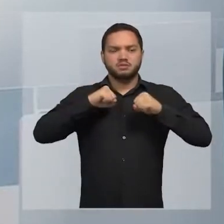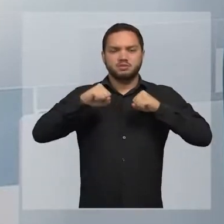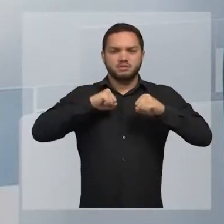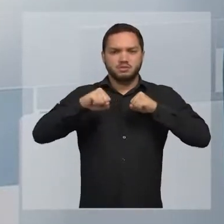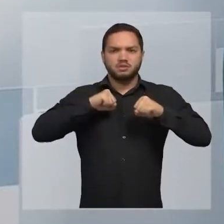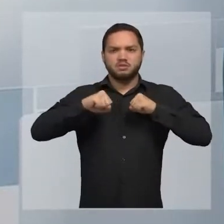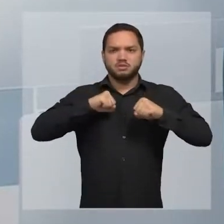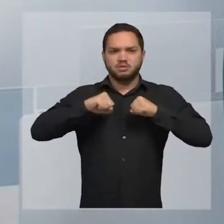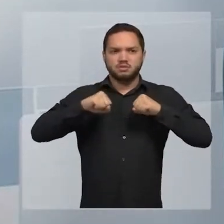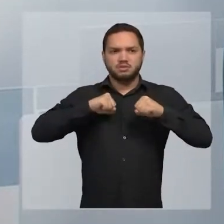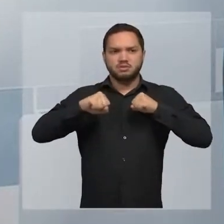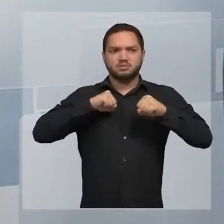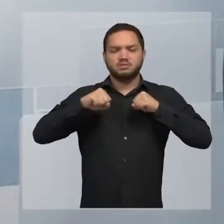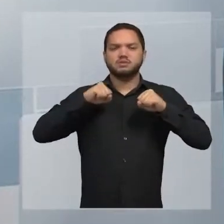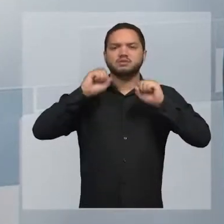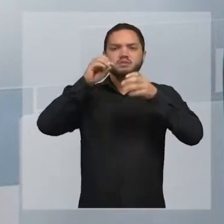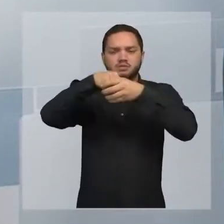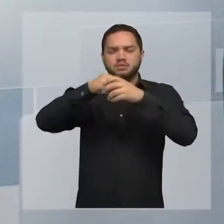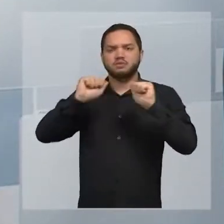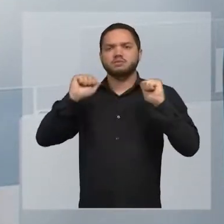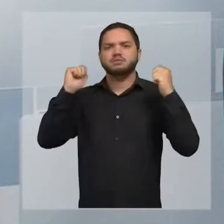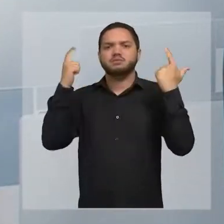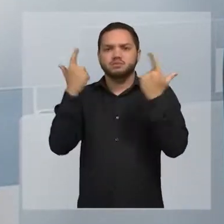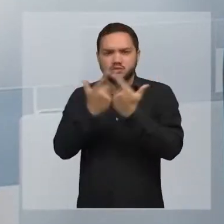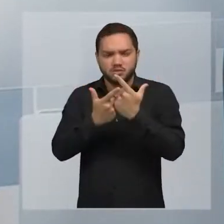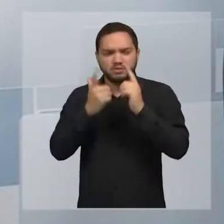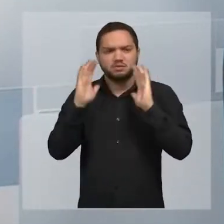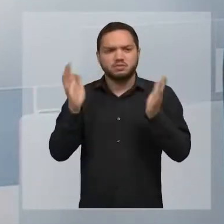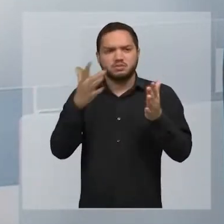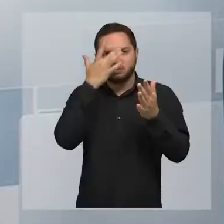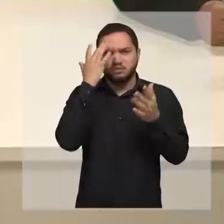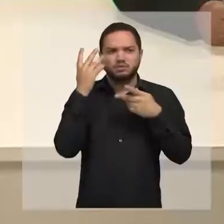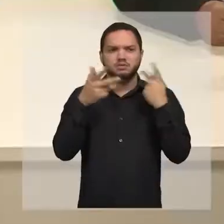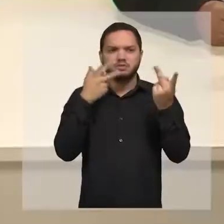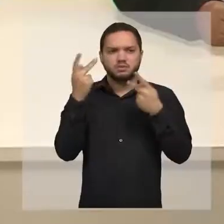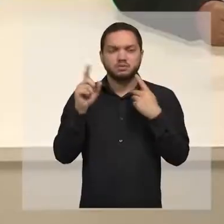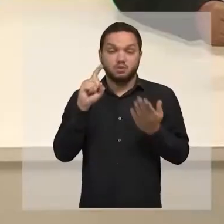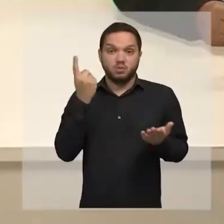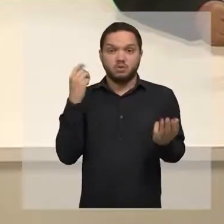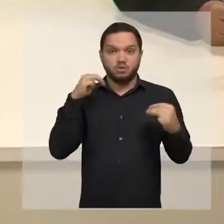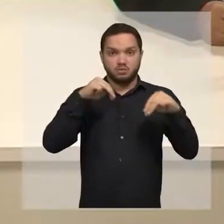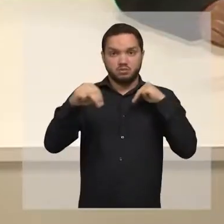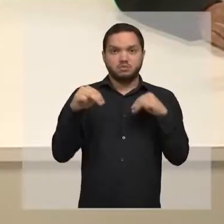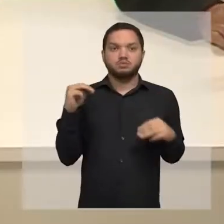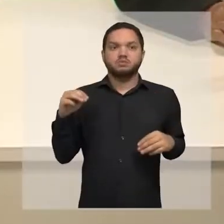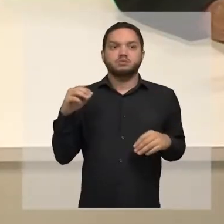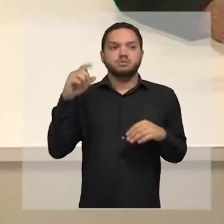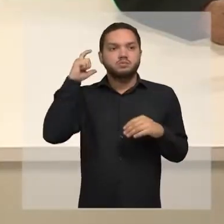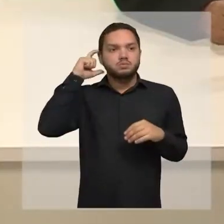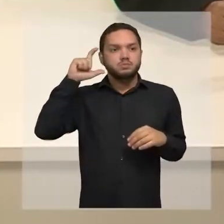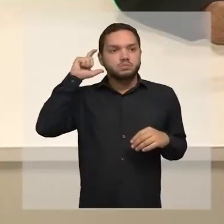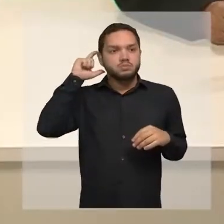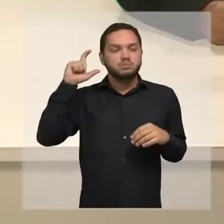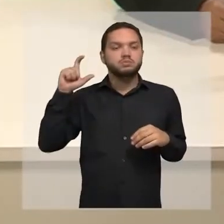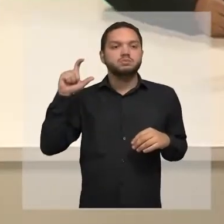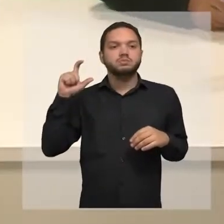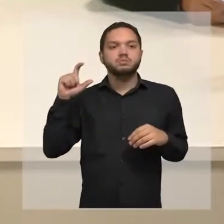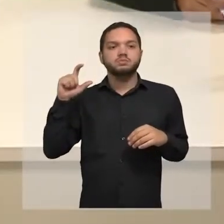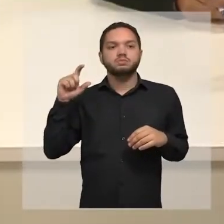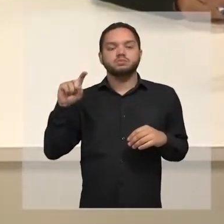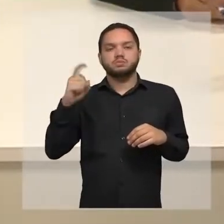foi debatido na Assembleia Legislativa, né? O ex-ministro Ciro